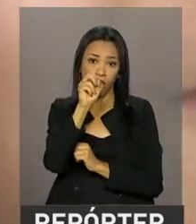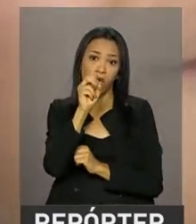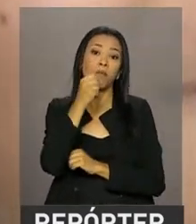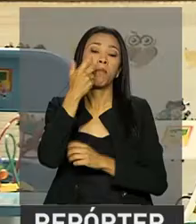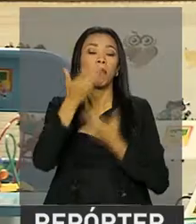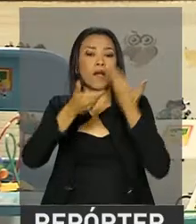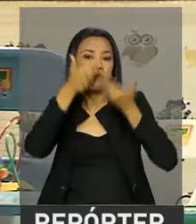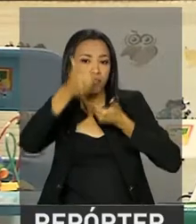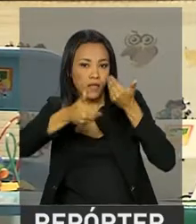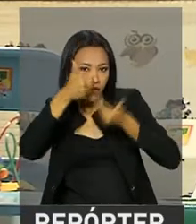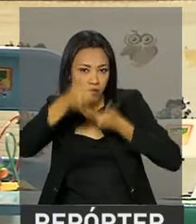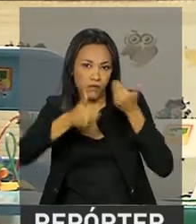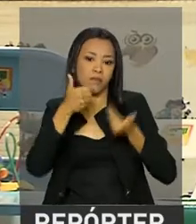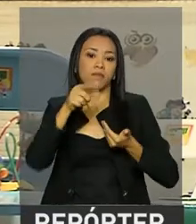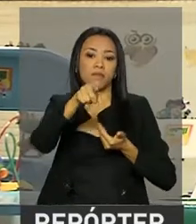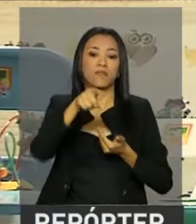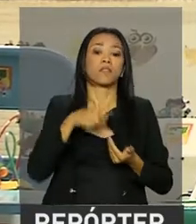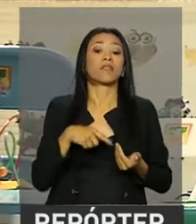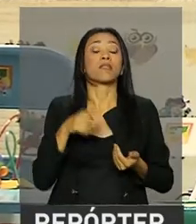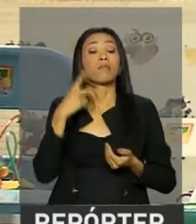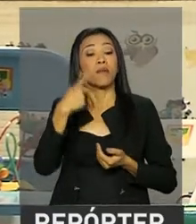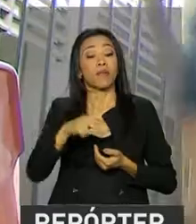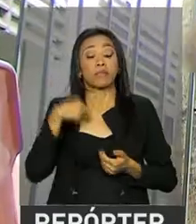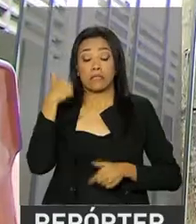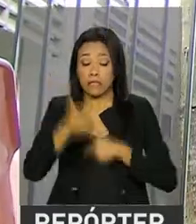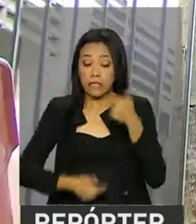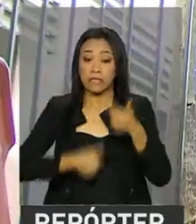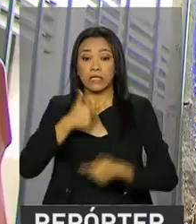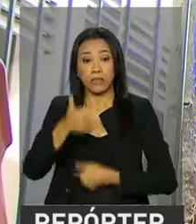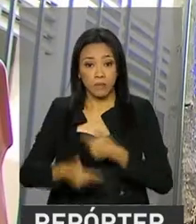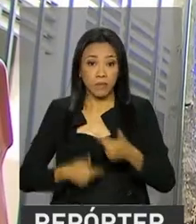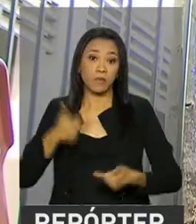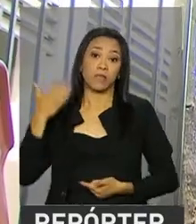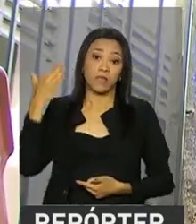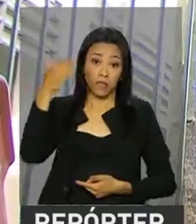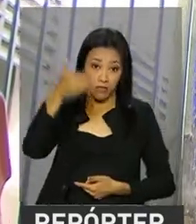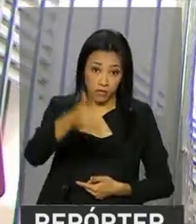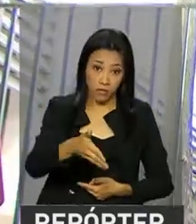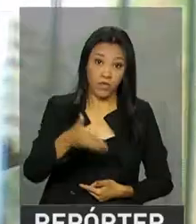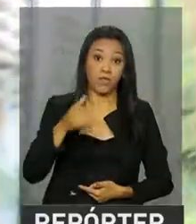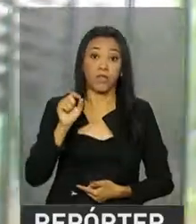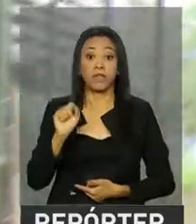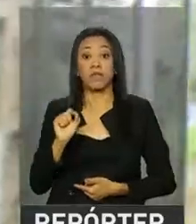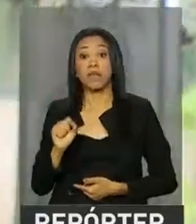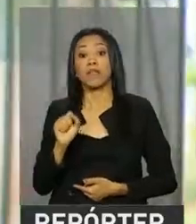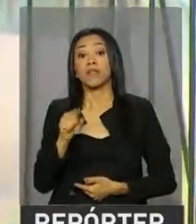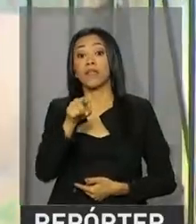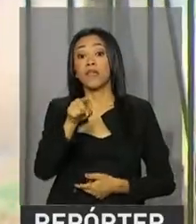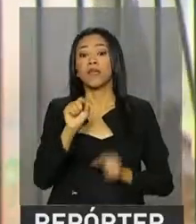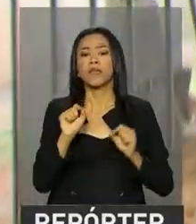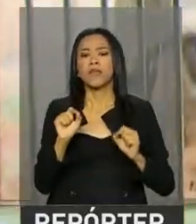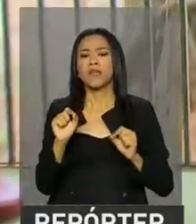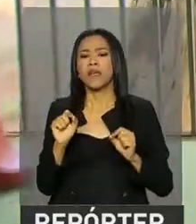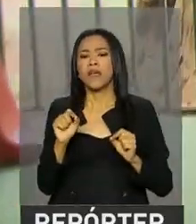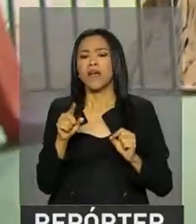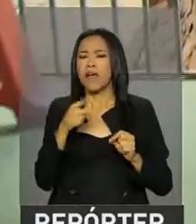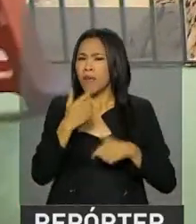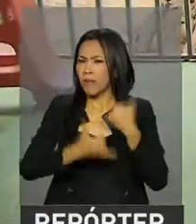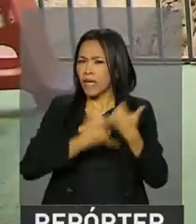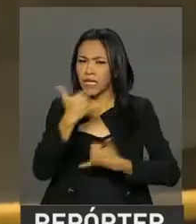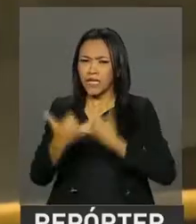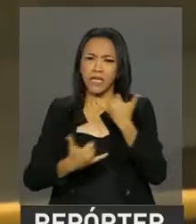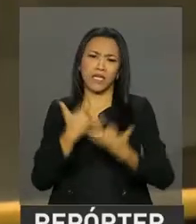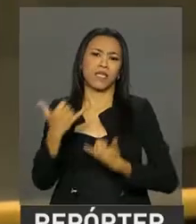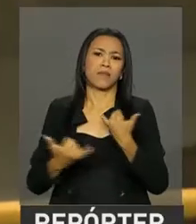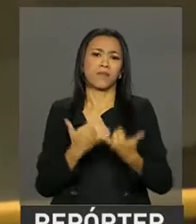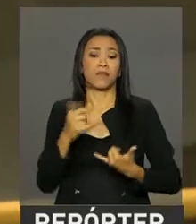tratamento para amenizar a rotina cansativa lorraine gosta de brincar no parquinho do hospital entre uma brincadeira e outra